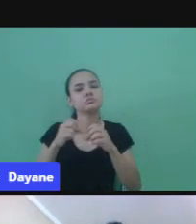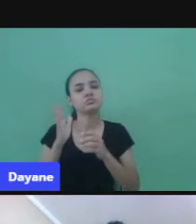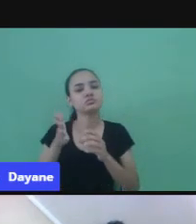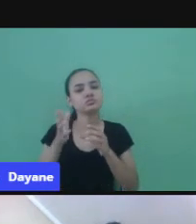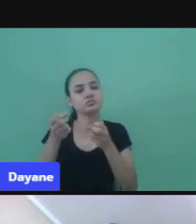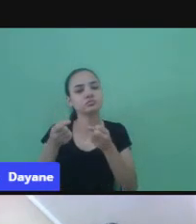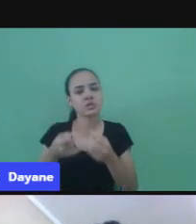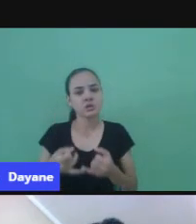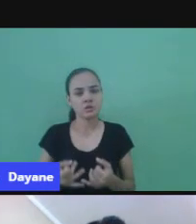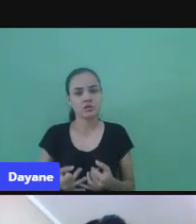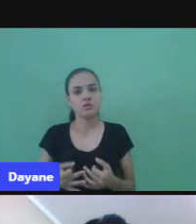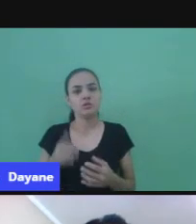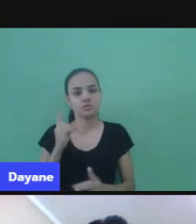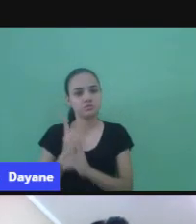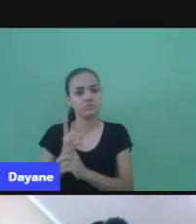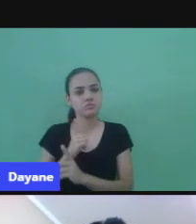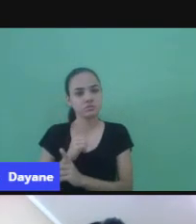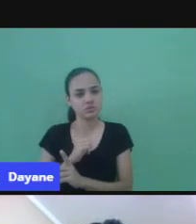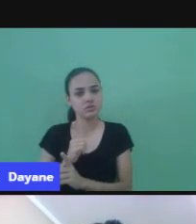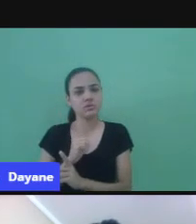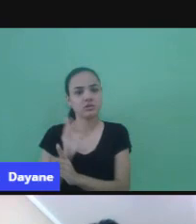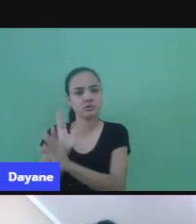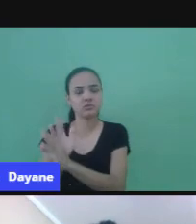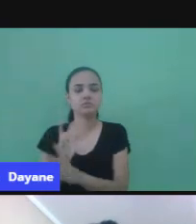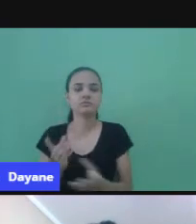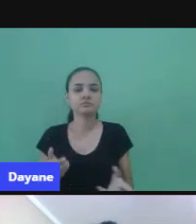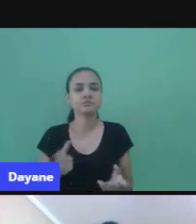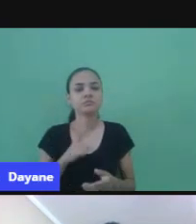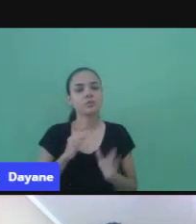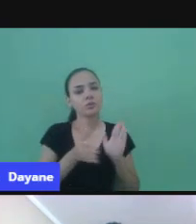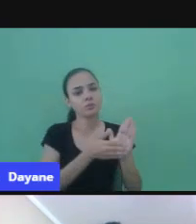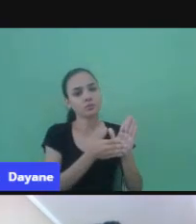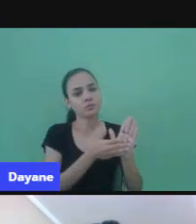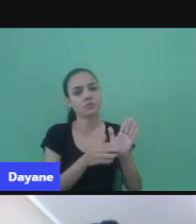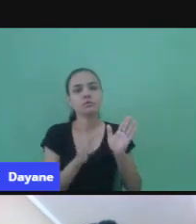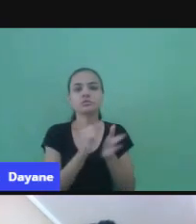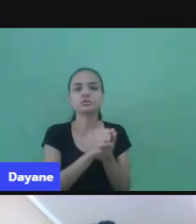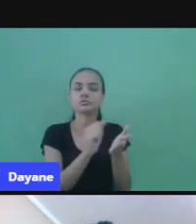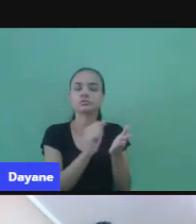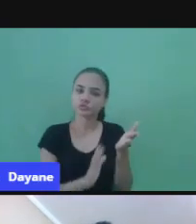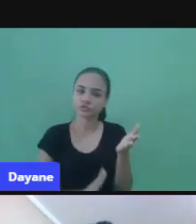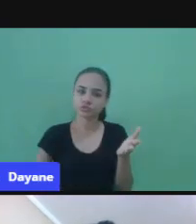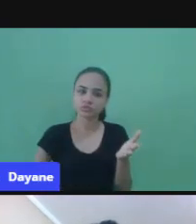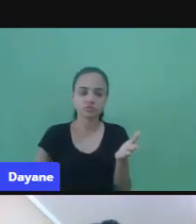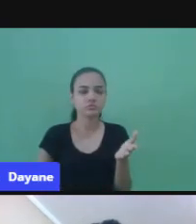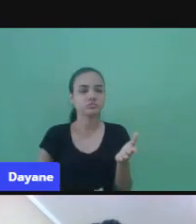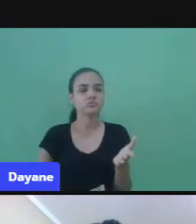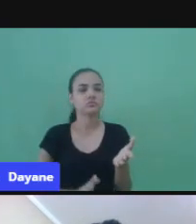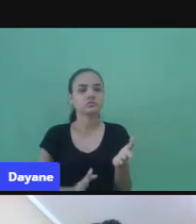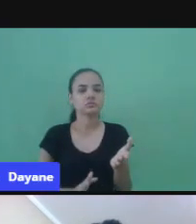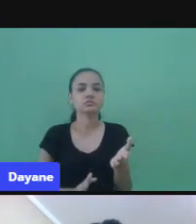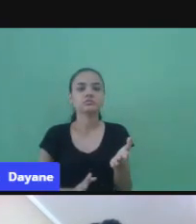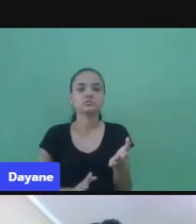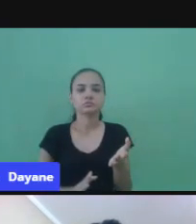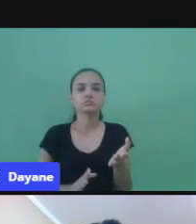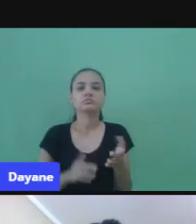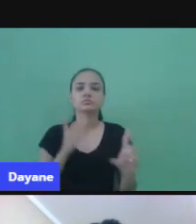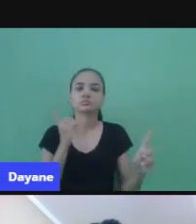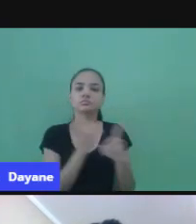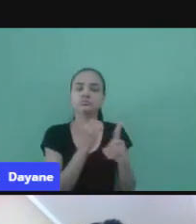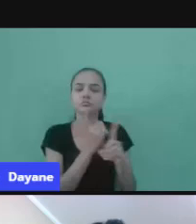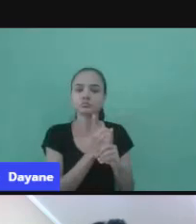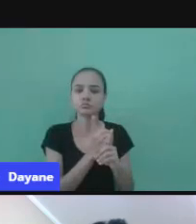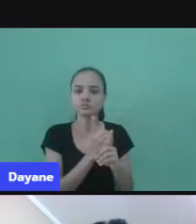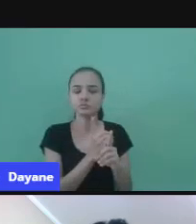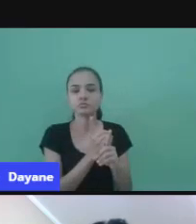Então, é bem bacana. Tem algumas propostas de atividades que a gente encontra, que foram colocadas em